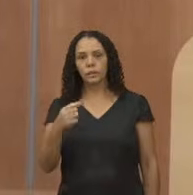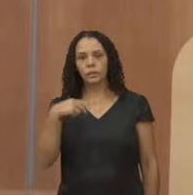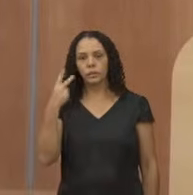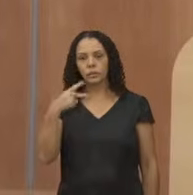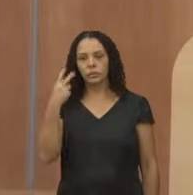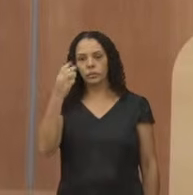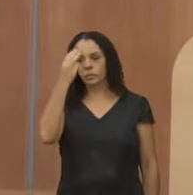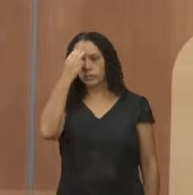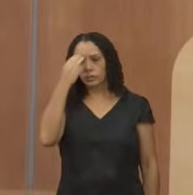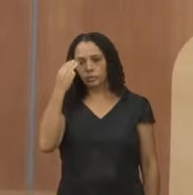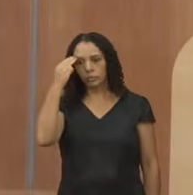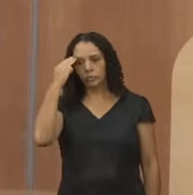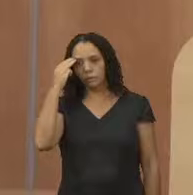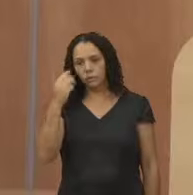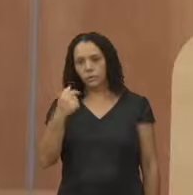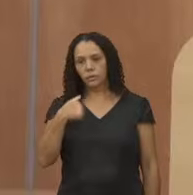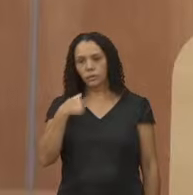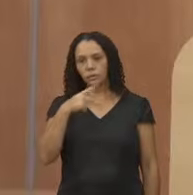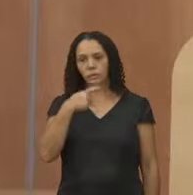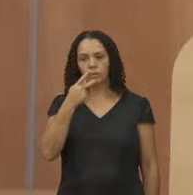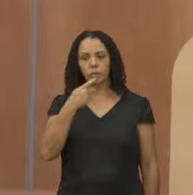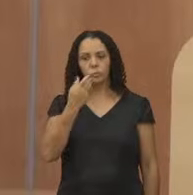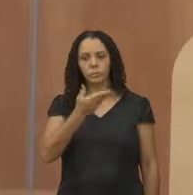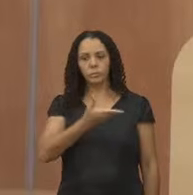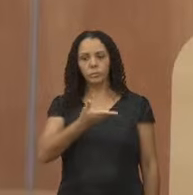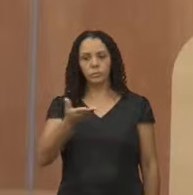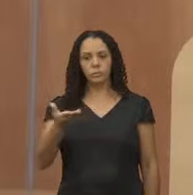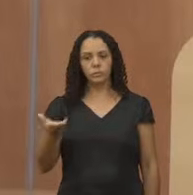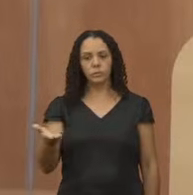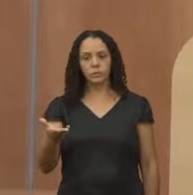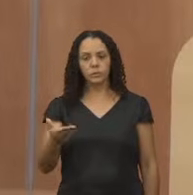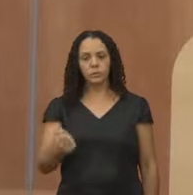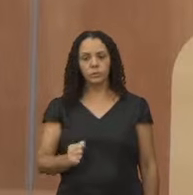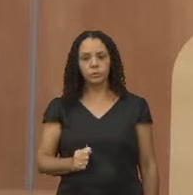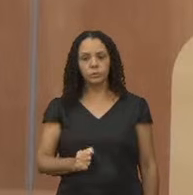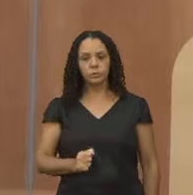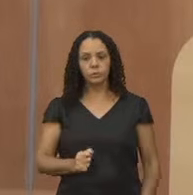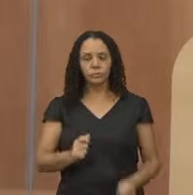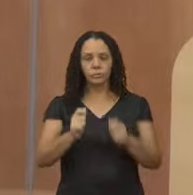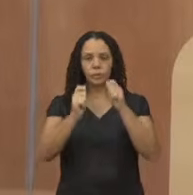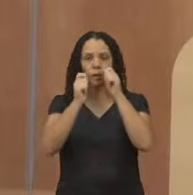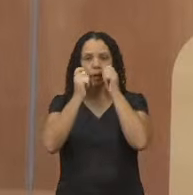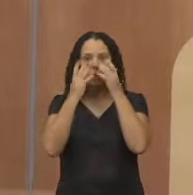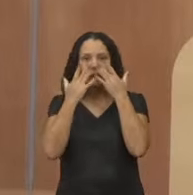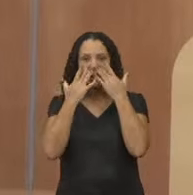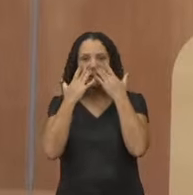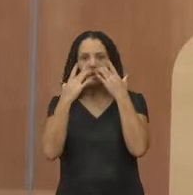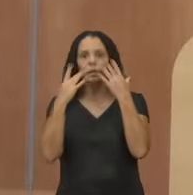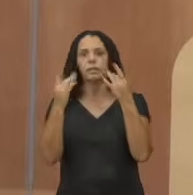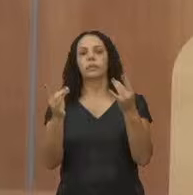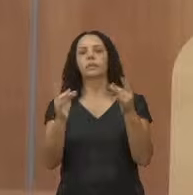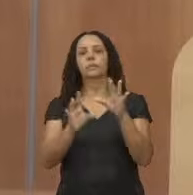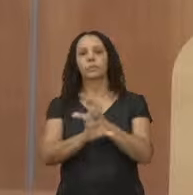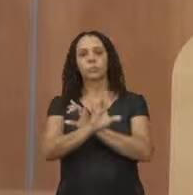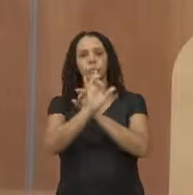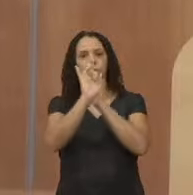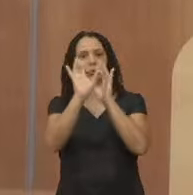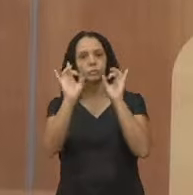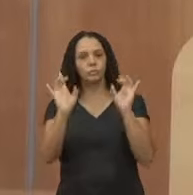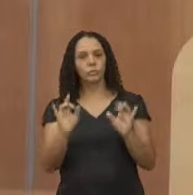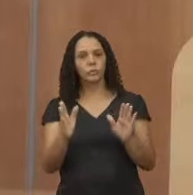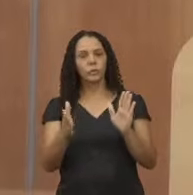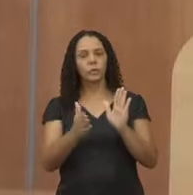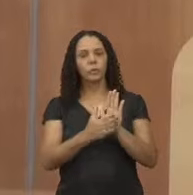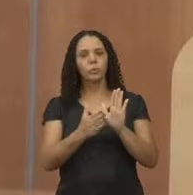Amélia, que vos fala. E gostaria que você tivesse uma atenção especial, pois a gente propõe